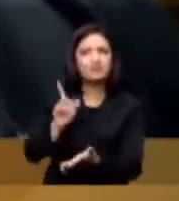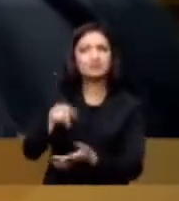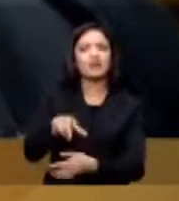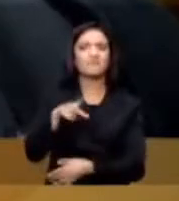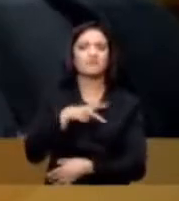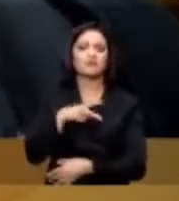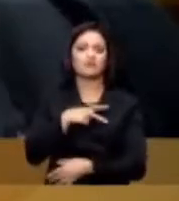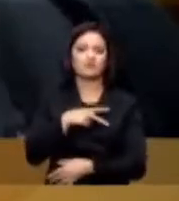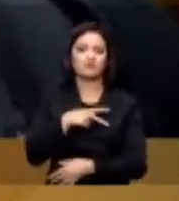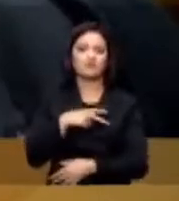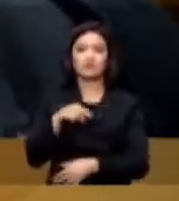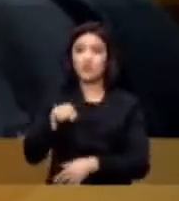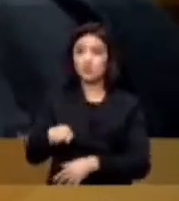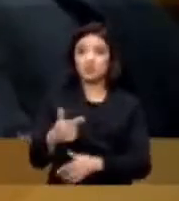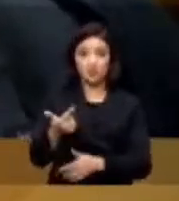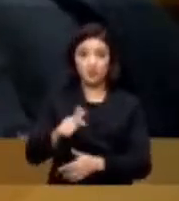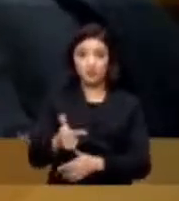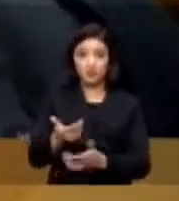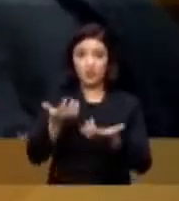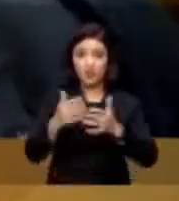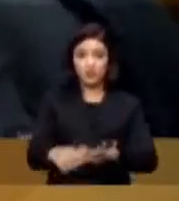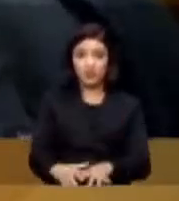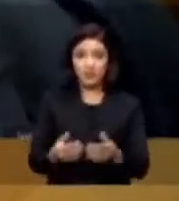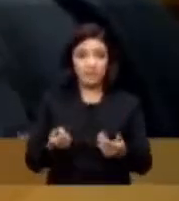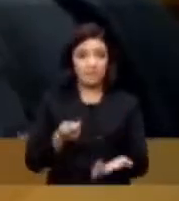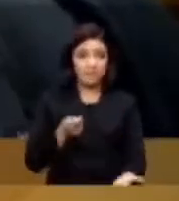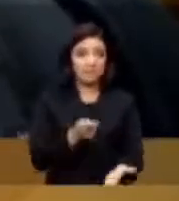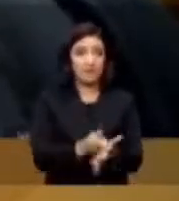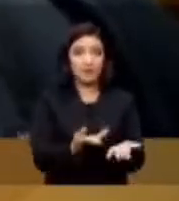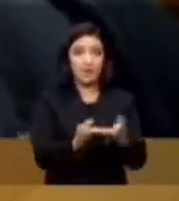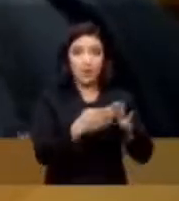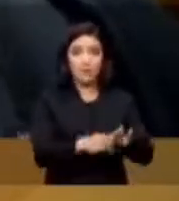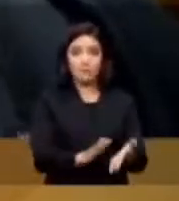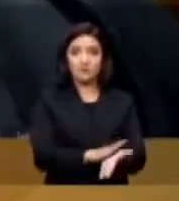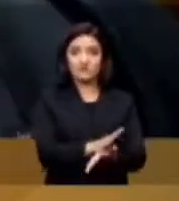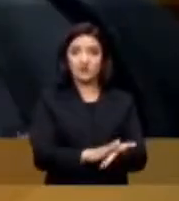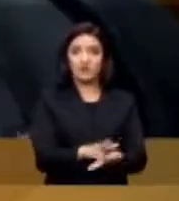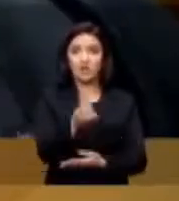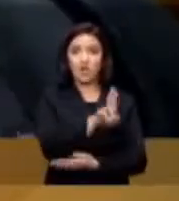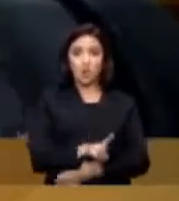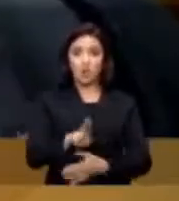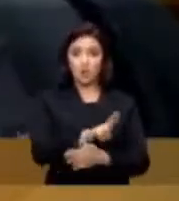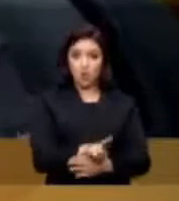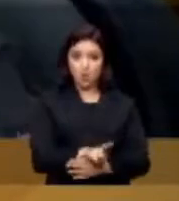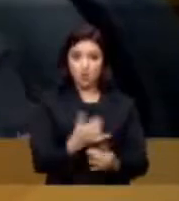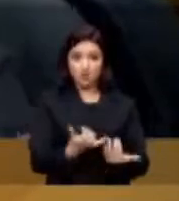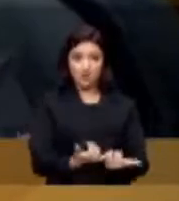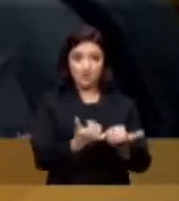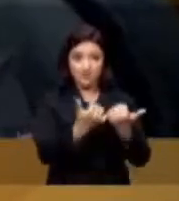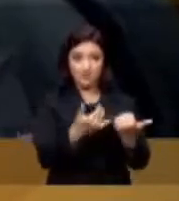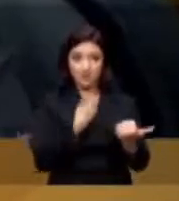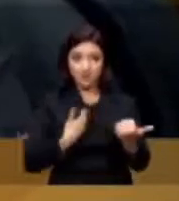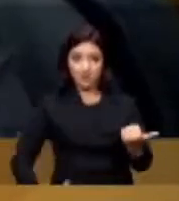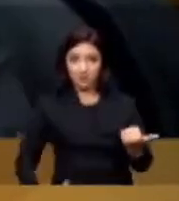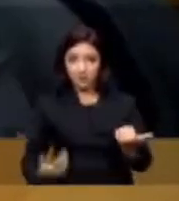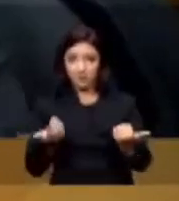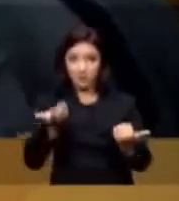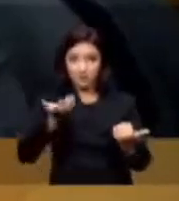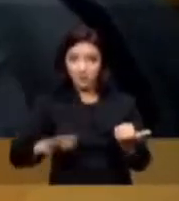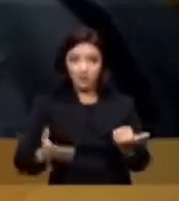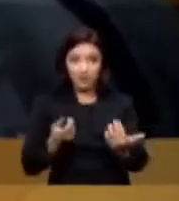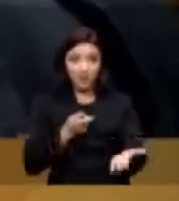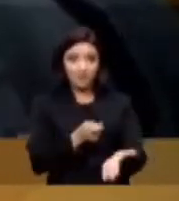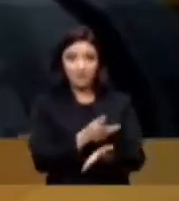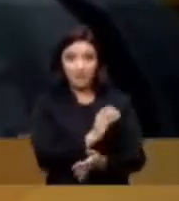compensação financeira pela utilização do patrimônio público. importa dizer que